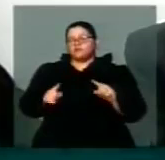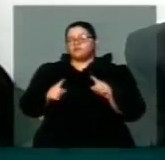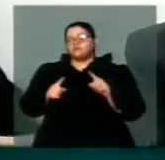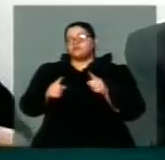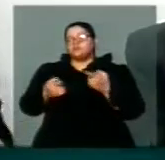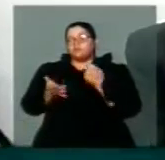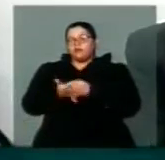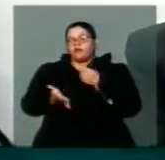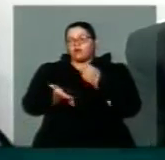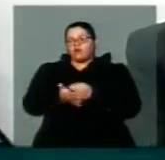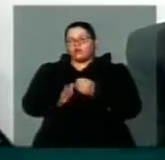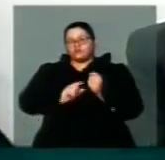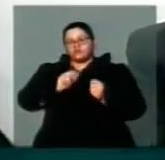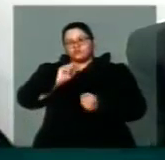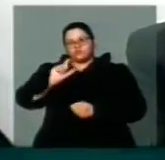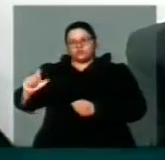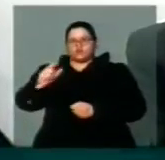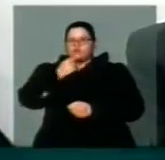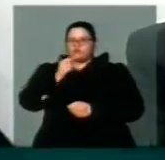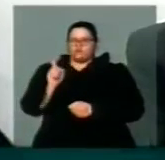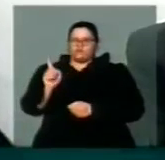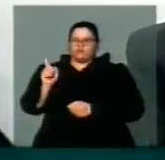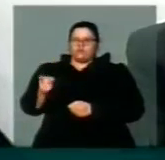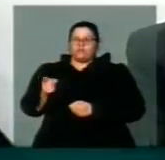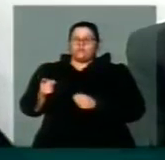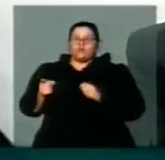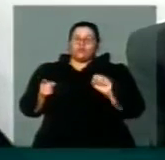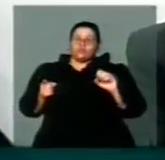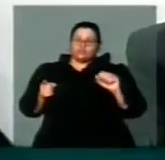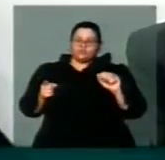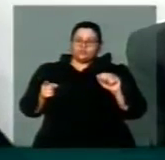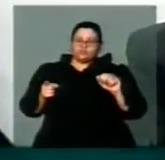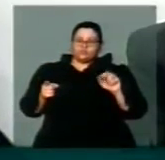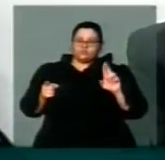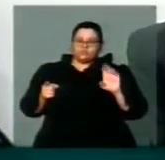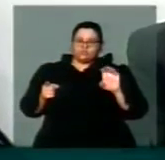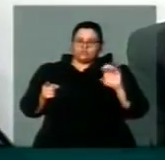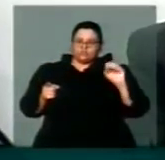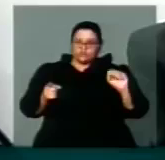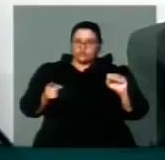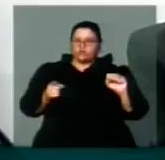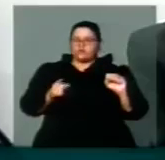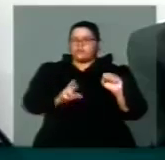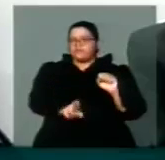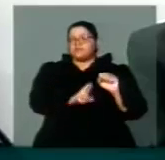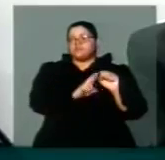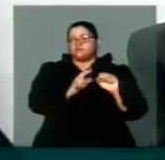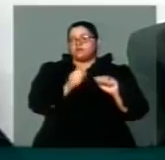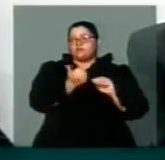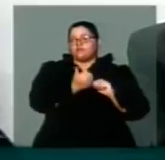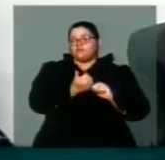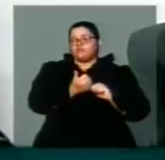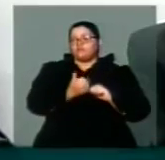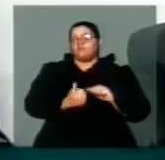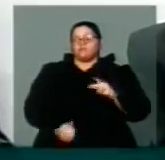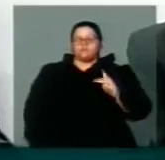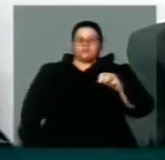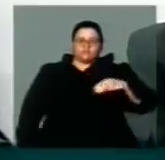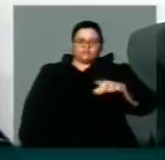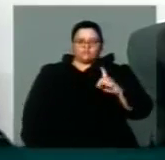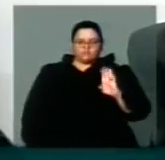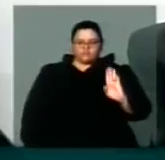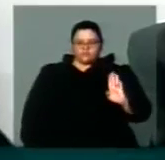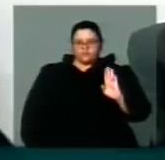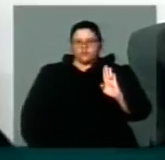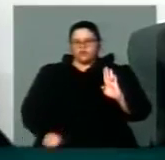pagamentos destinados a Fernando Baiano, que Fernando Soares representava o deputado Eduardo Cunha do PMDB, que afirmava que Fernando Soares representava o PMDB no âmbito da